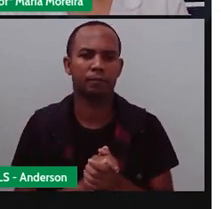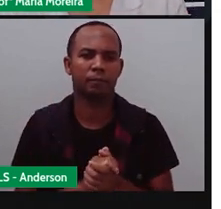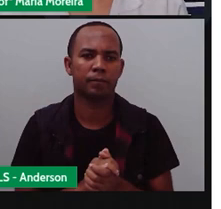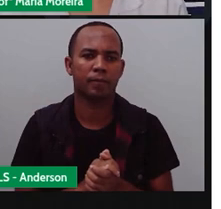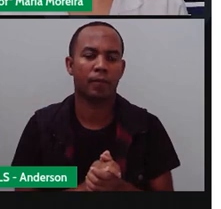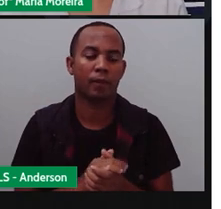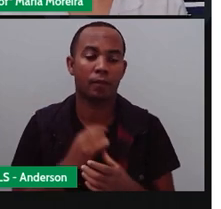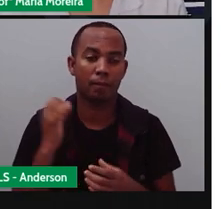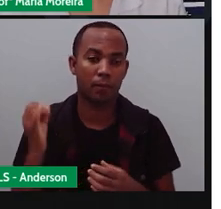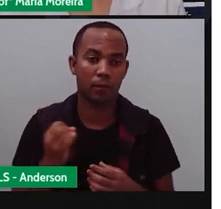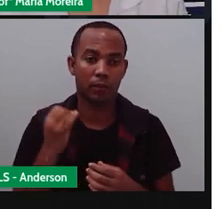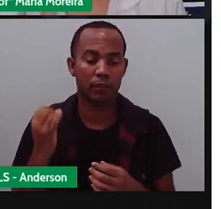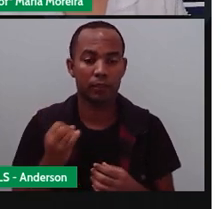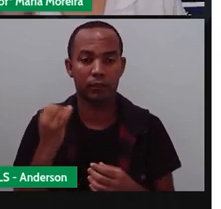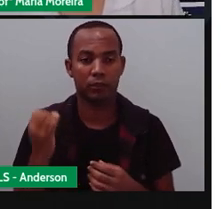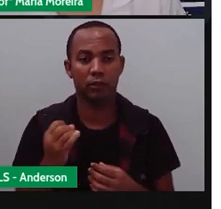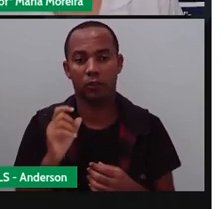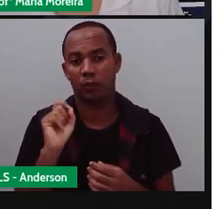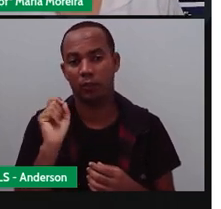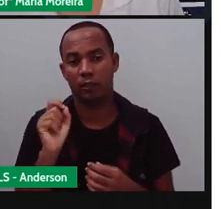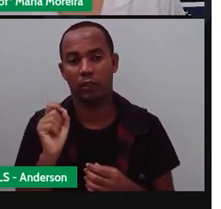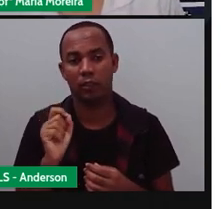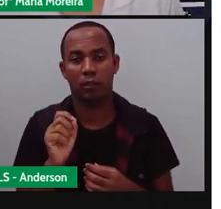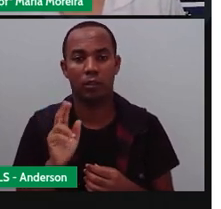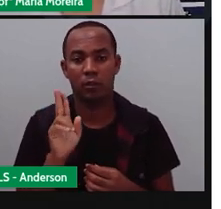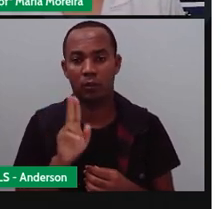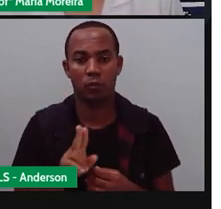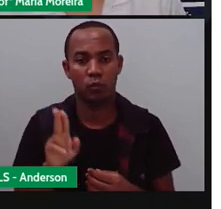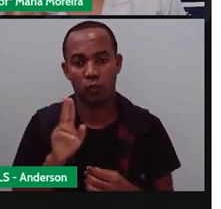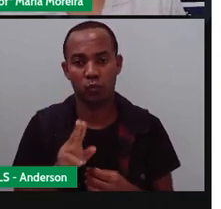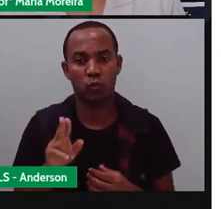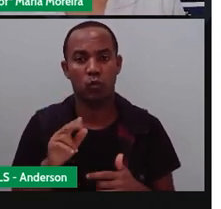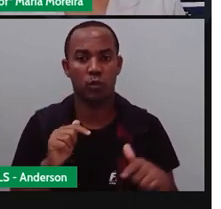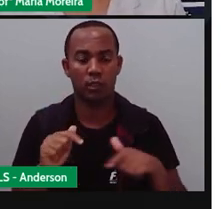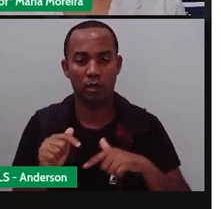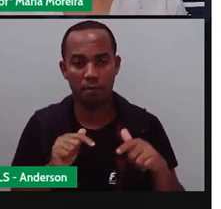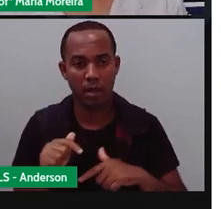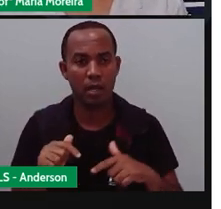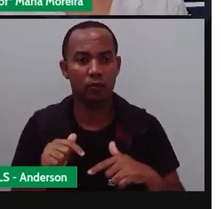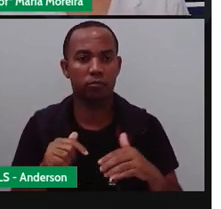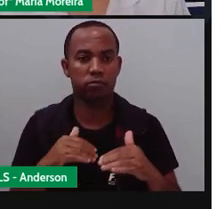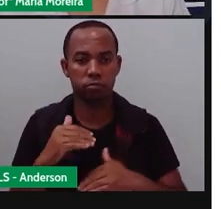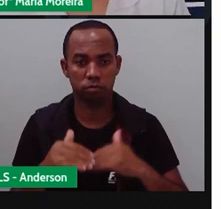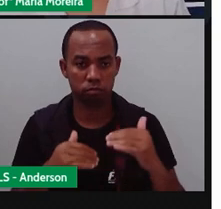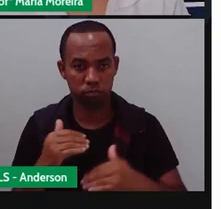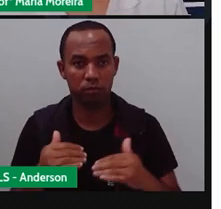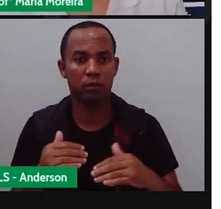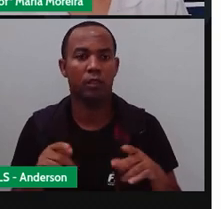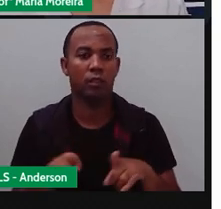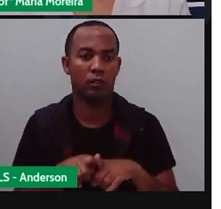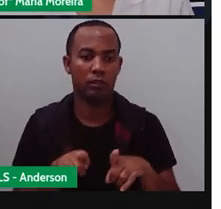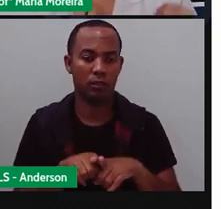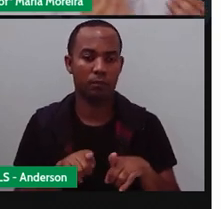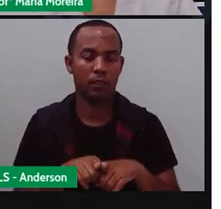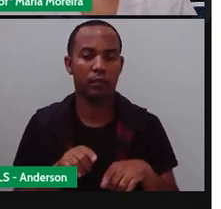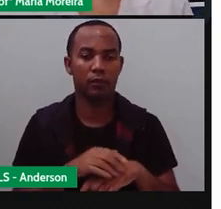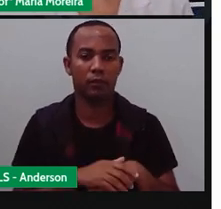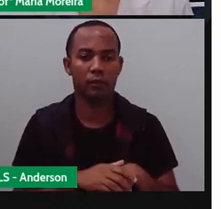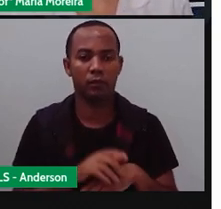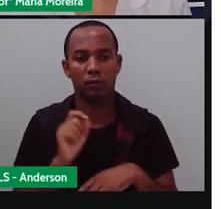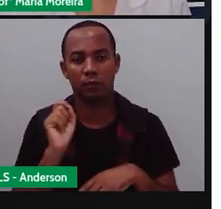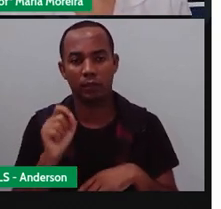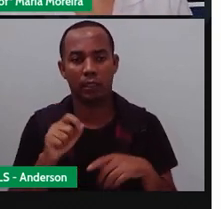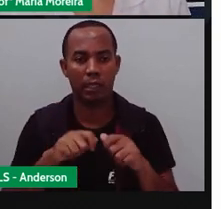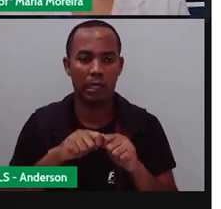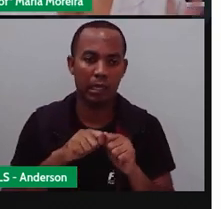a importância da manutenção dos veículos por conta da da poluição e conta também do que e